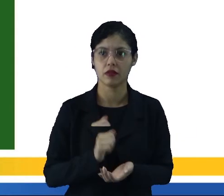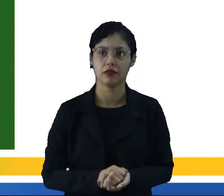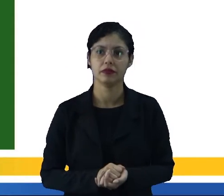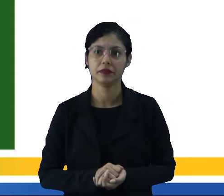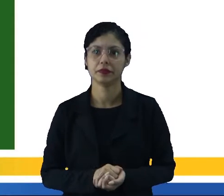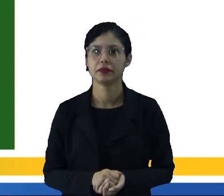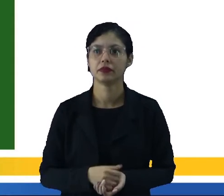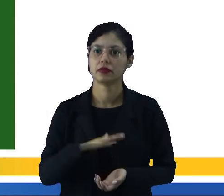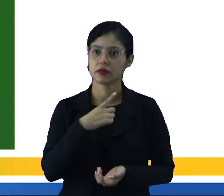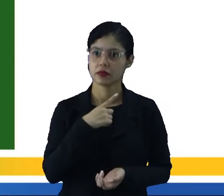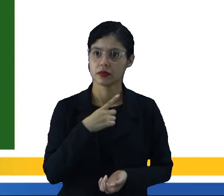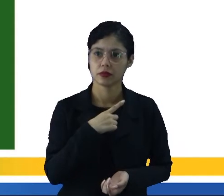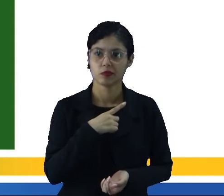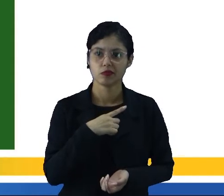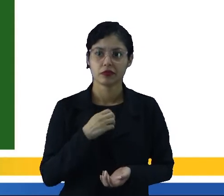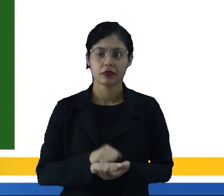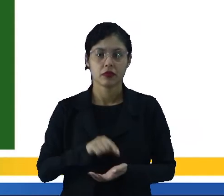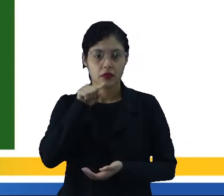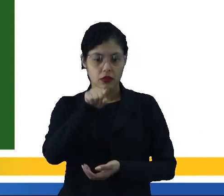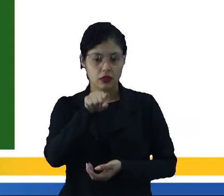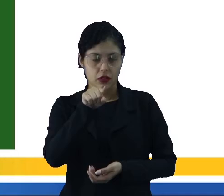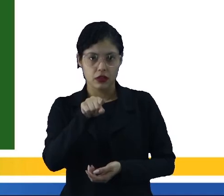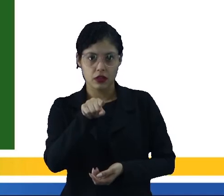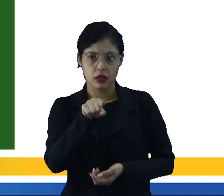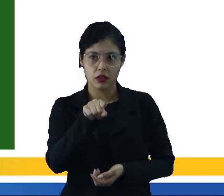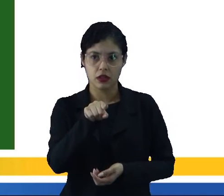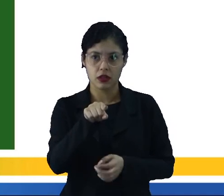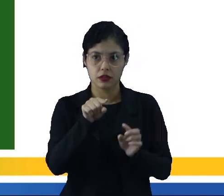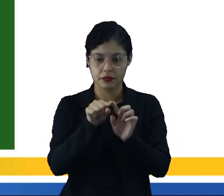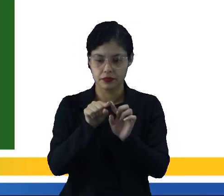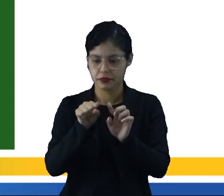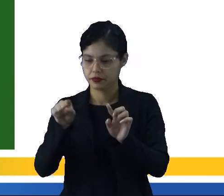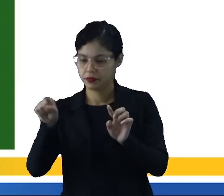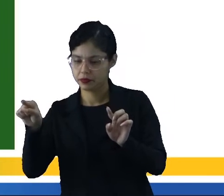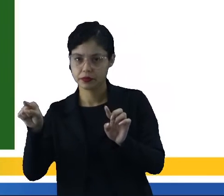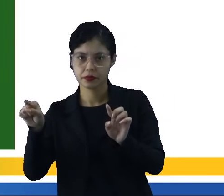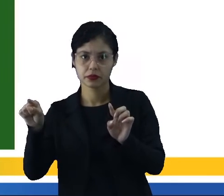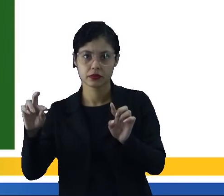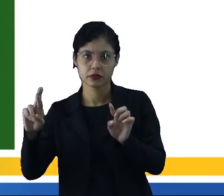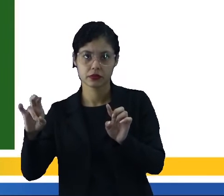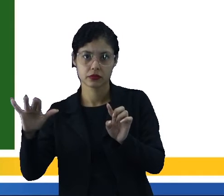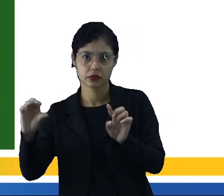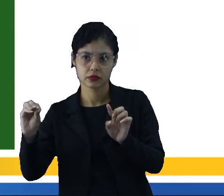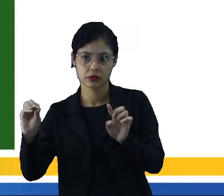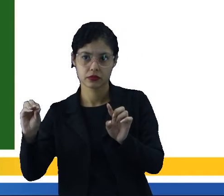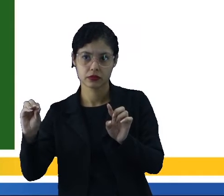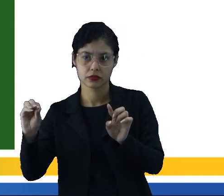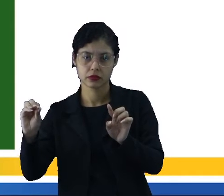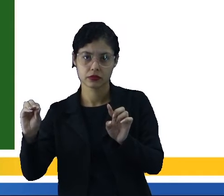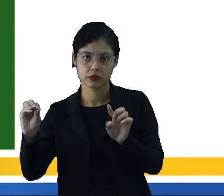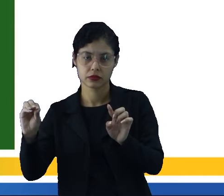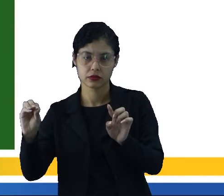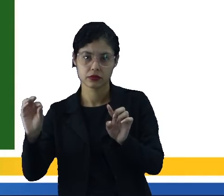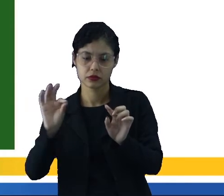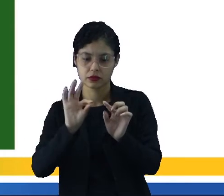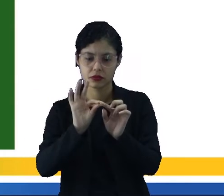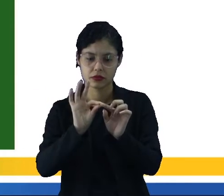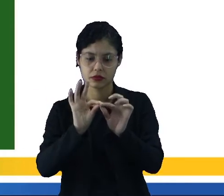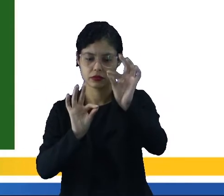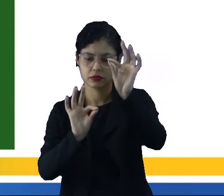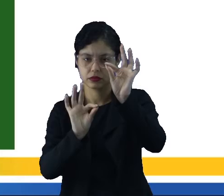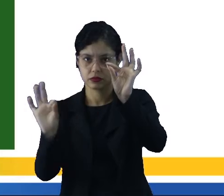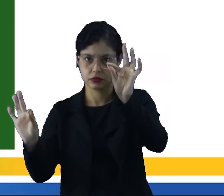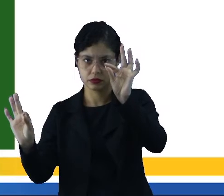eu tenho aqui ó o centro e daqui para cá é o raio que que vem a ser esfera é justamente